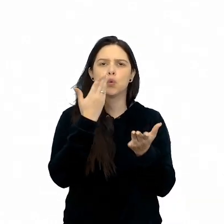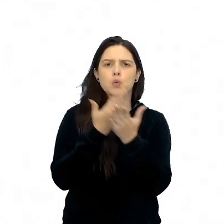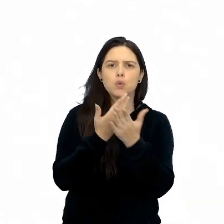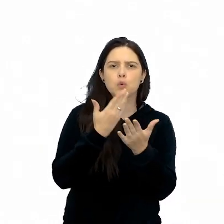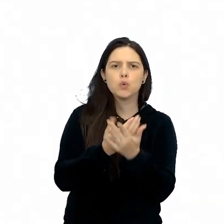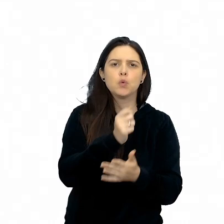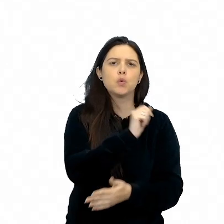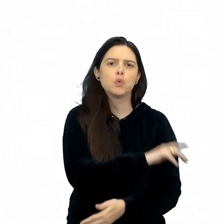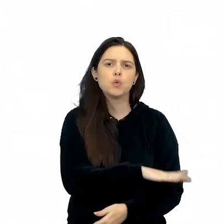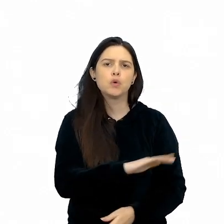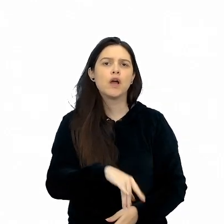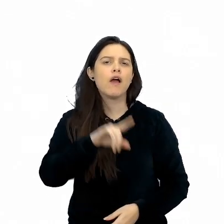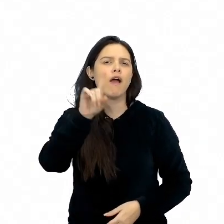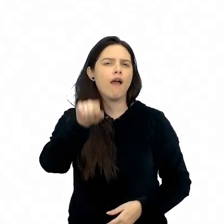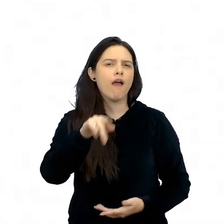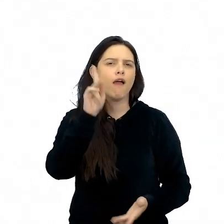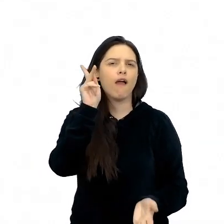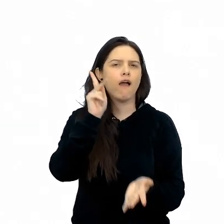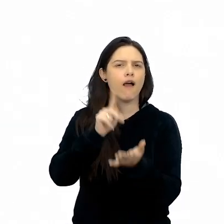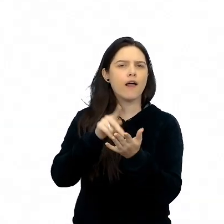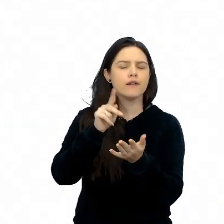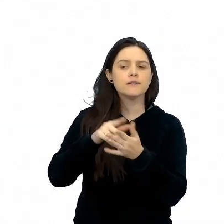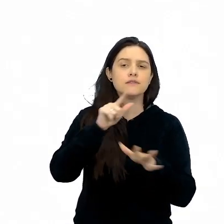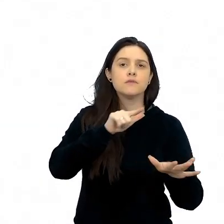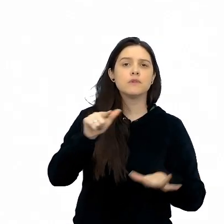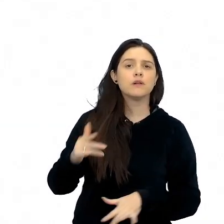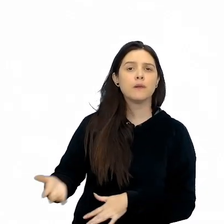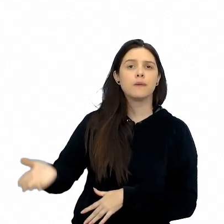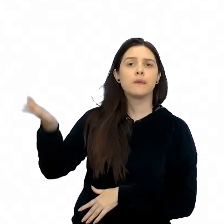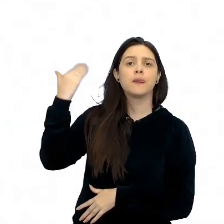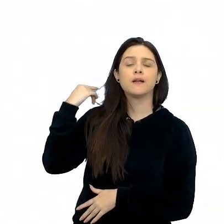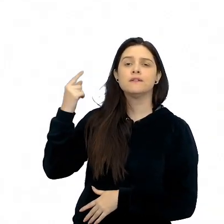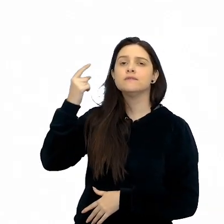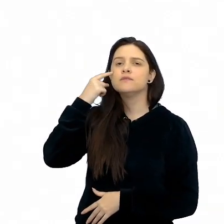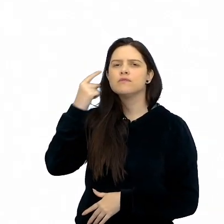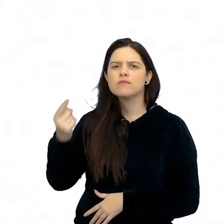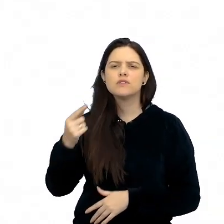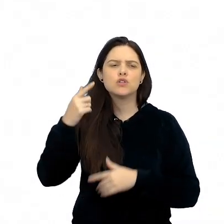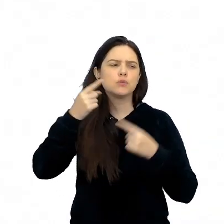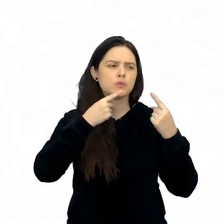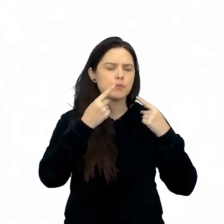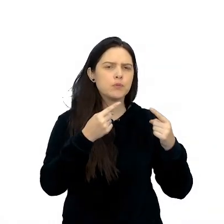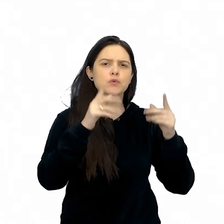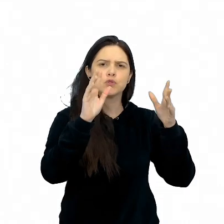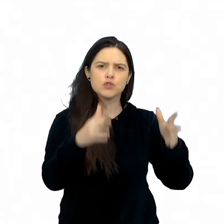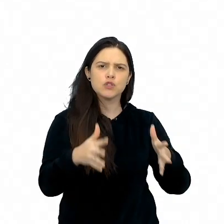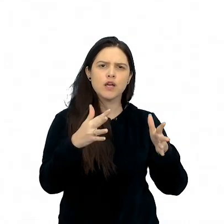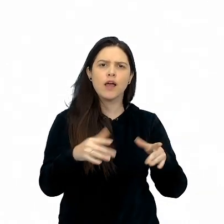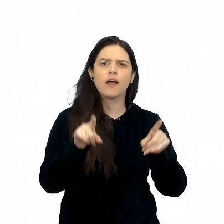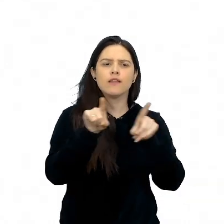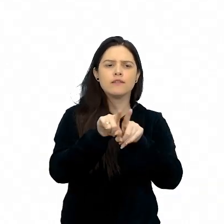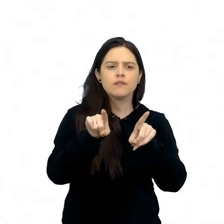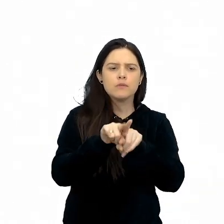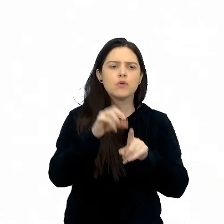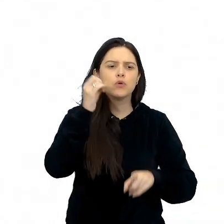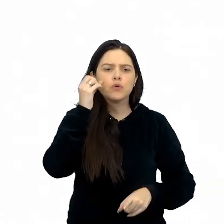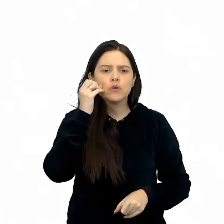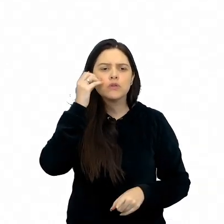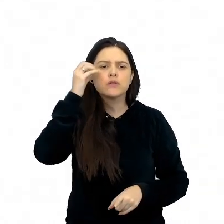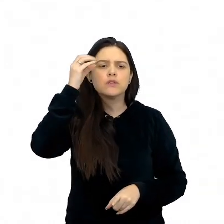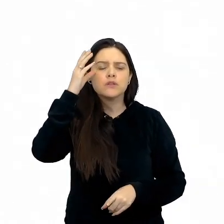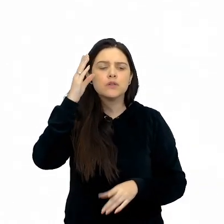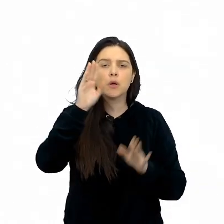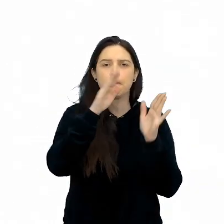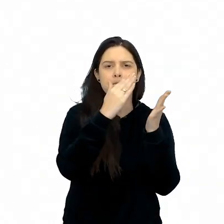O que é, na verdade, na semana passada, a gente fez um pouquinho de discussão com vocês a respeito desses conhecimentos, a gente tem um